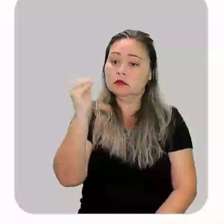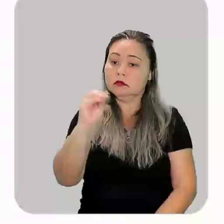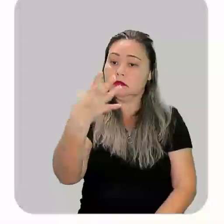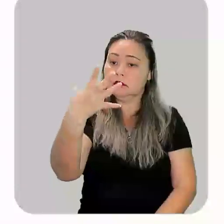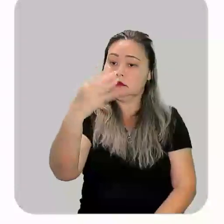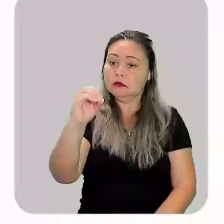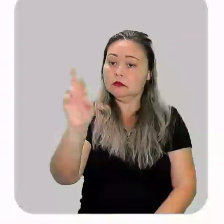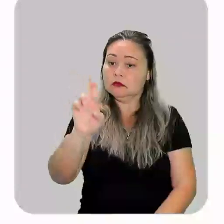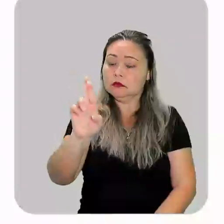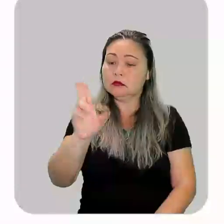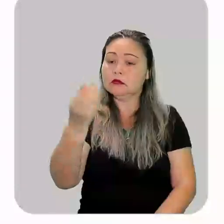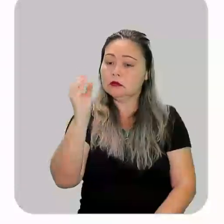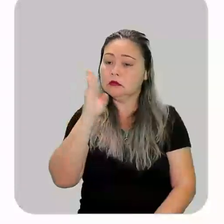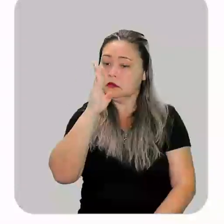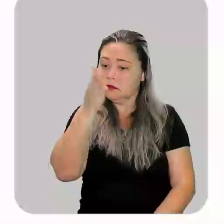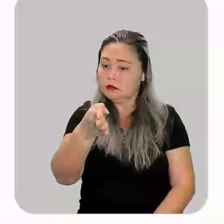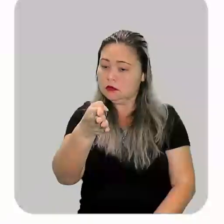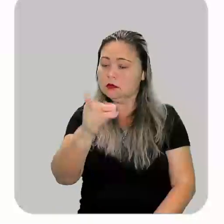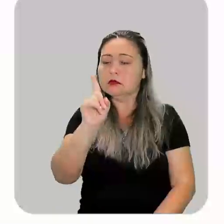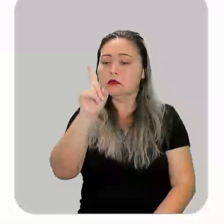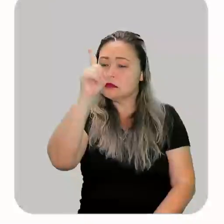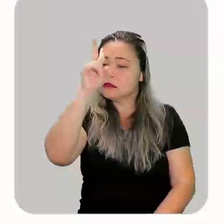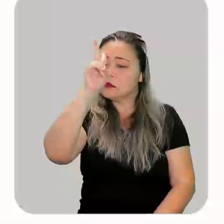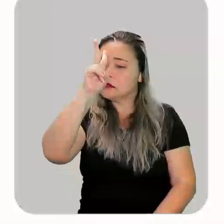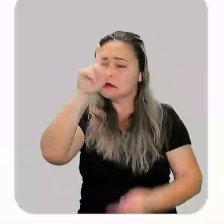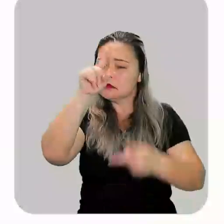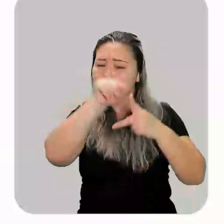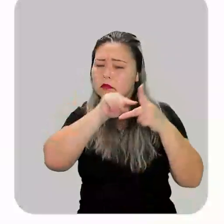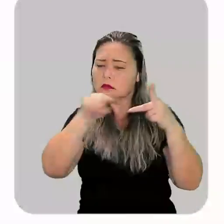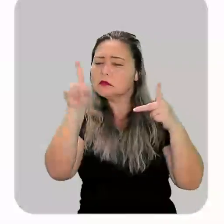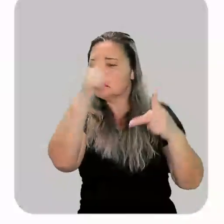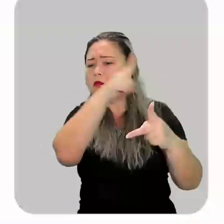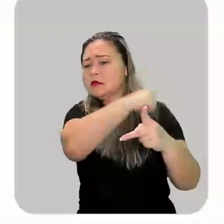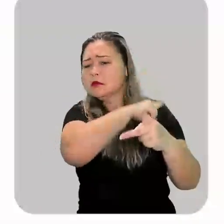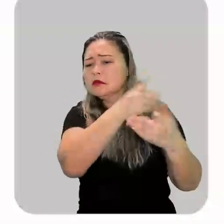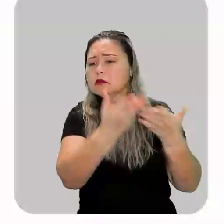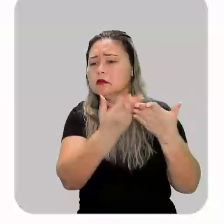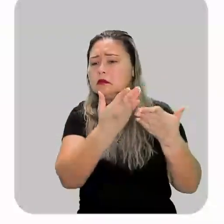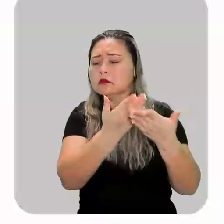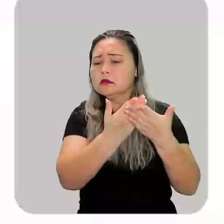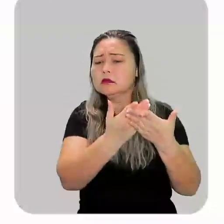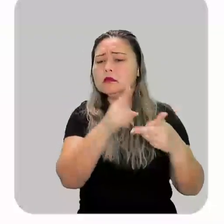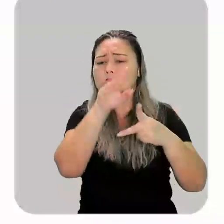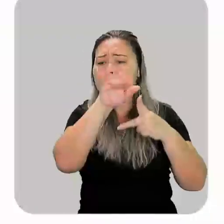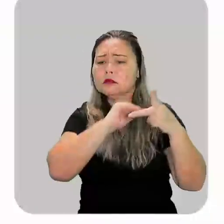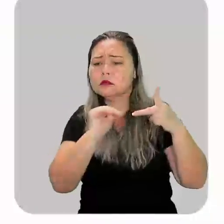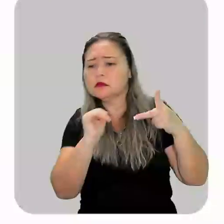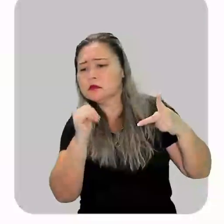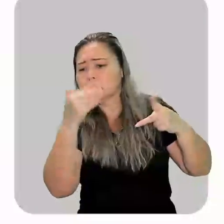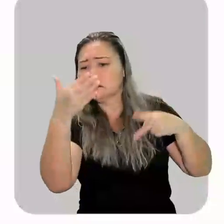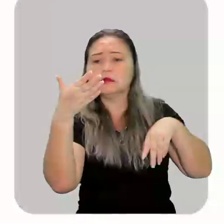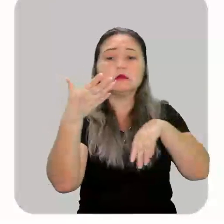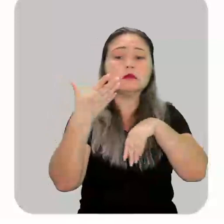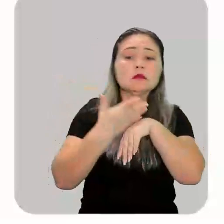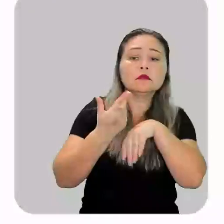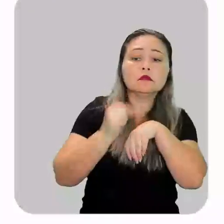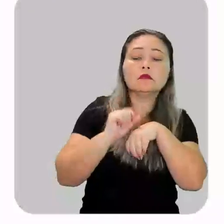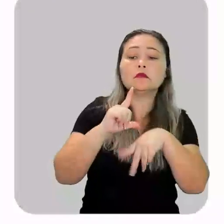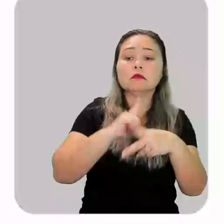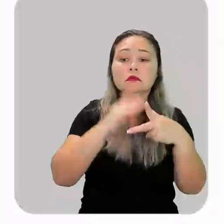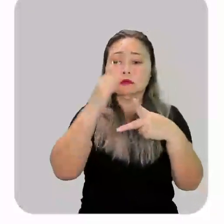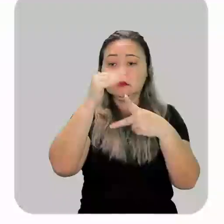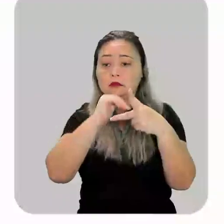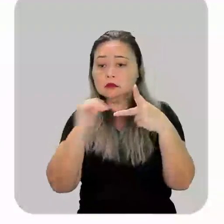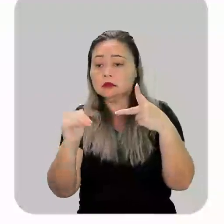é R$40. Isso. Lá na função do primeiro grau, que a gente viu, né? Primeiro ano, a nossa passeio de táxi, né? Existe aquele